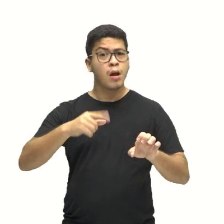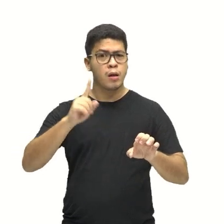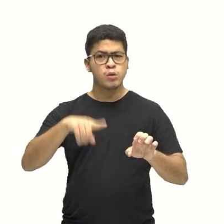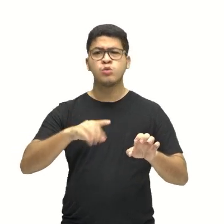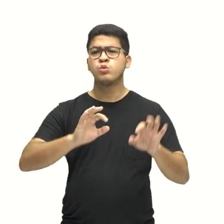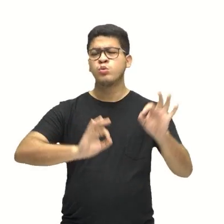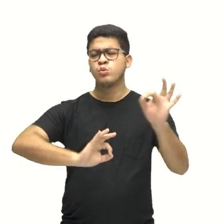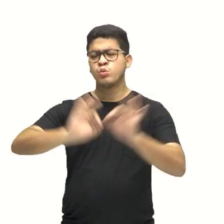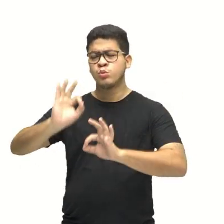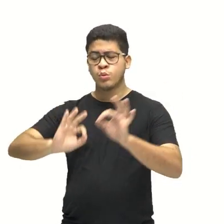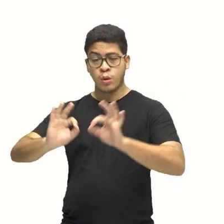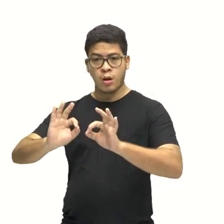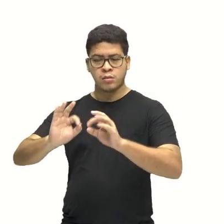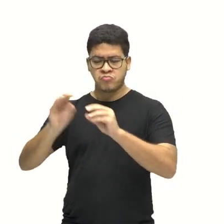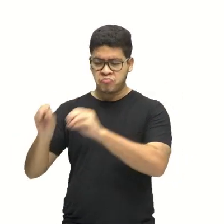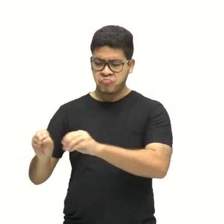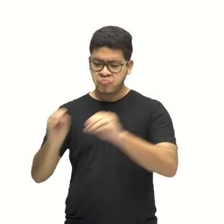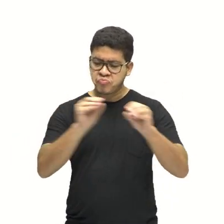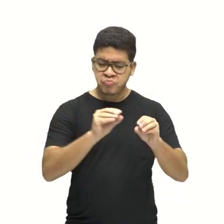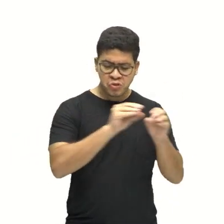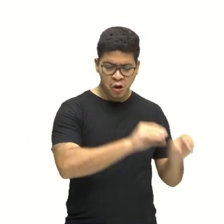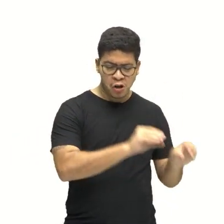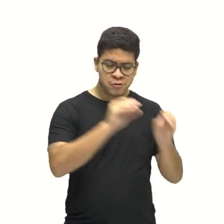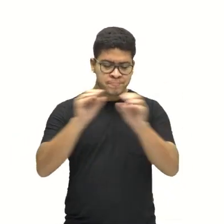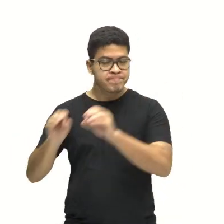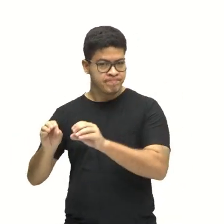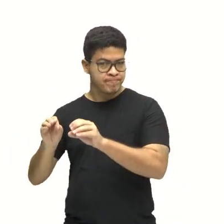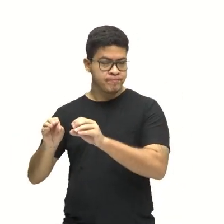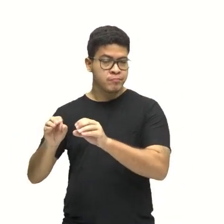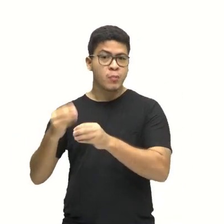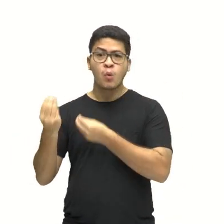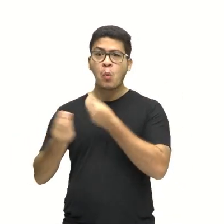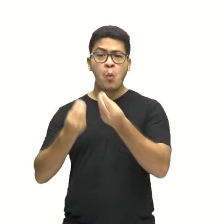arrumar essa equação, tá? De que forma?